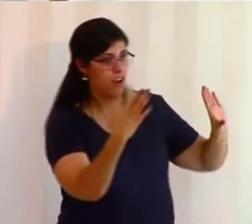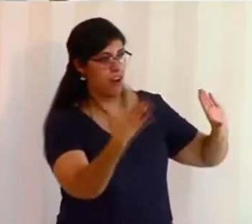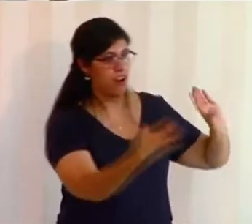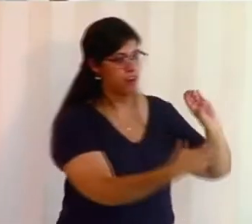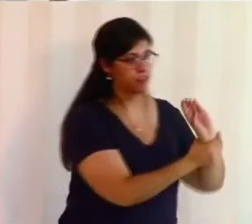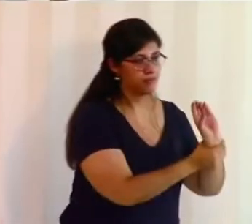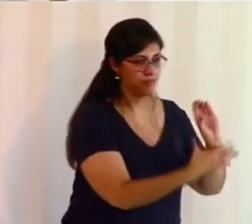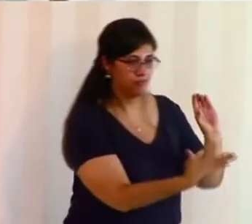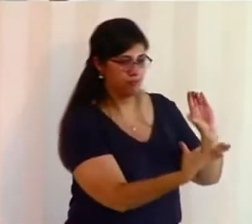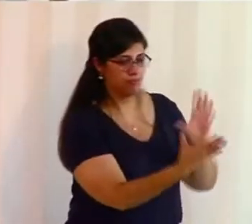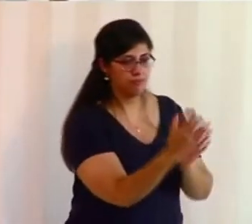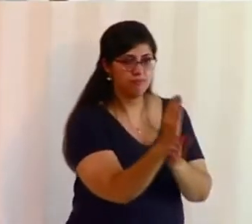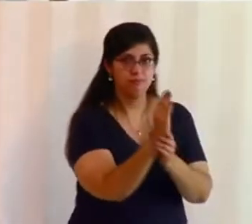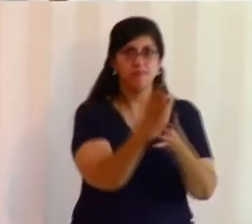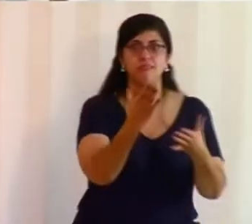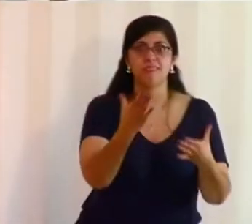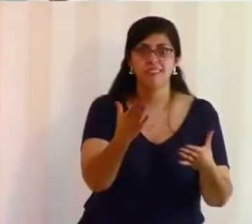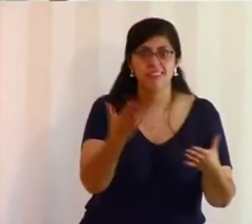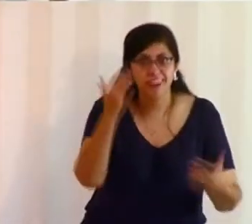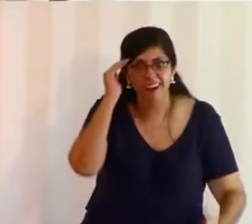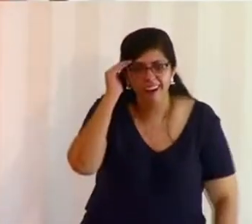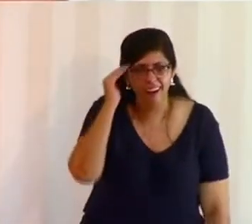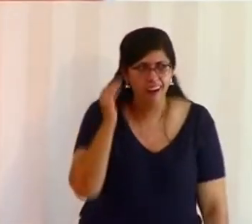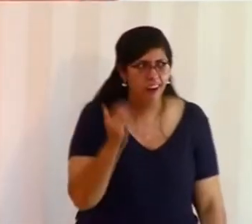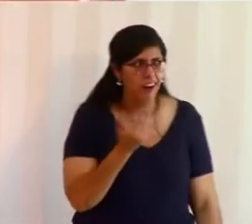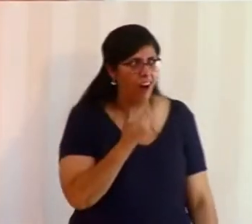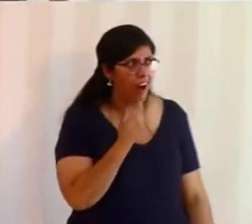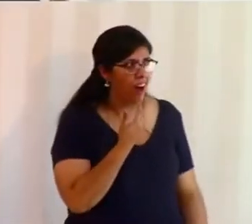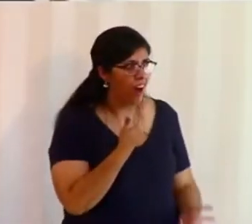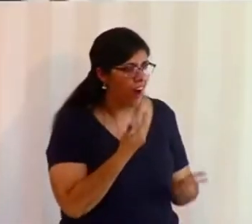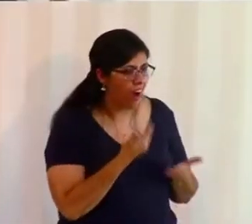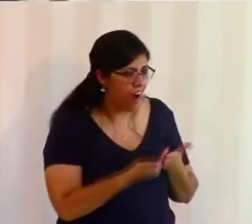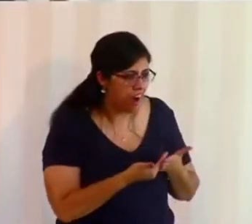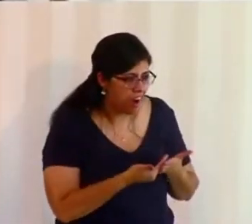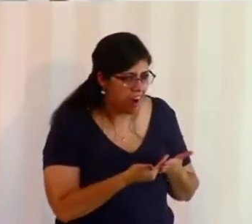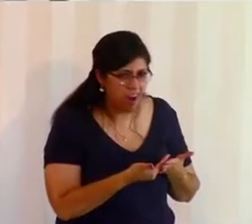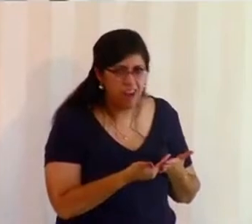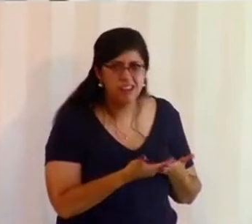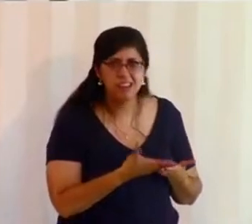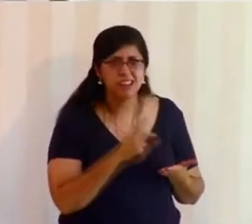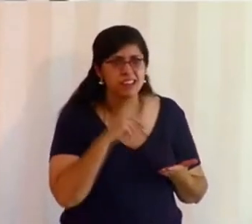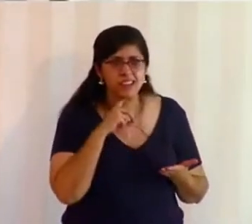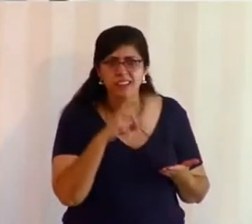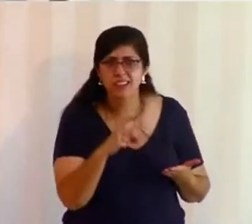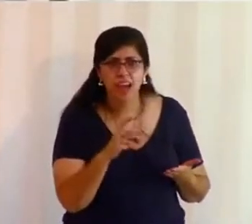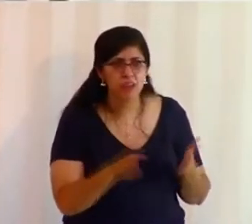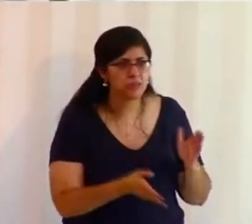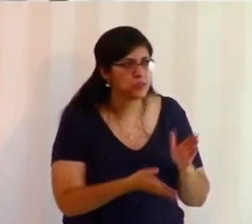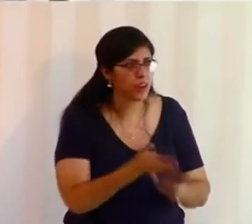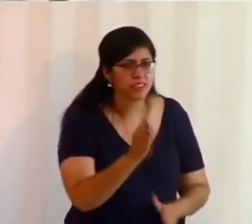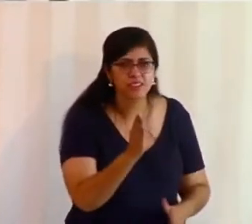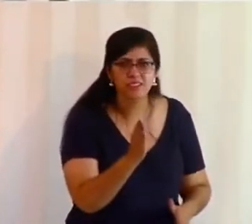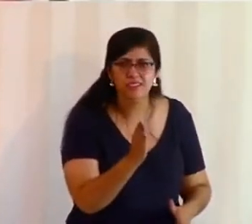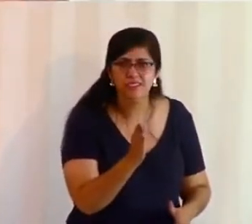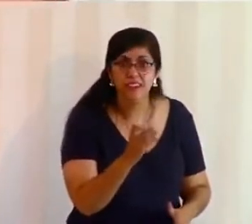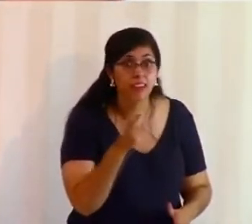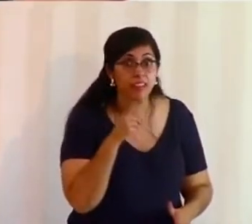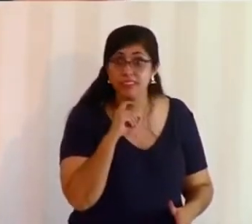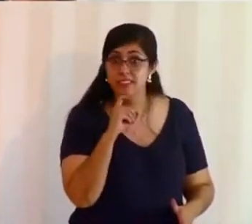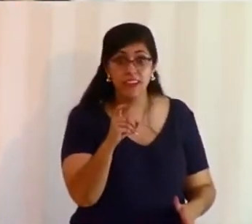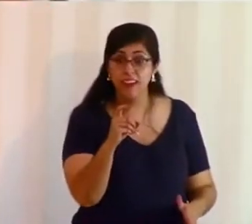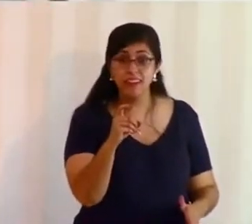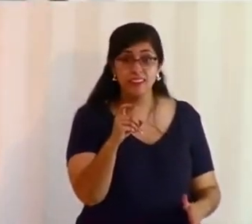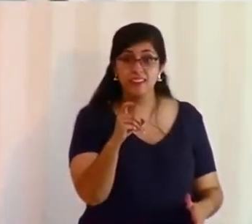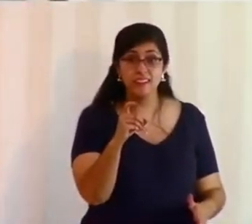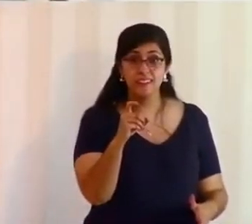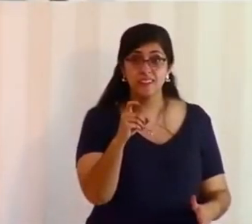ninguém foge. Por você dizer, Paulo e Silas não fugiriam, mas e os outros presos? Isso é uma oportunidade de ouro, olha